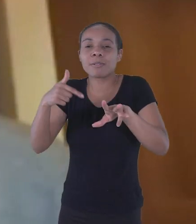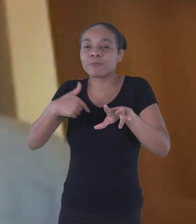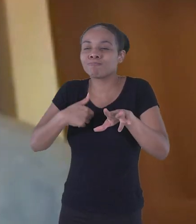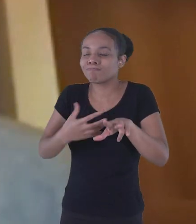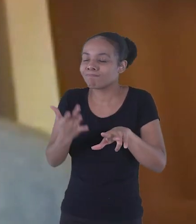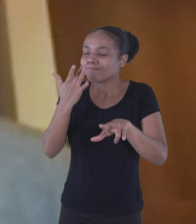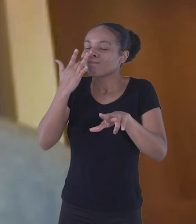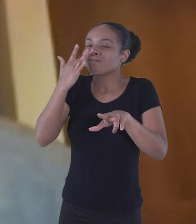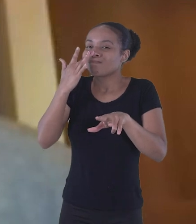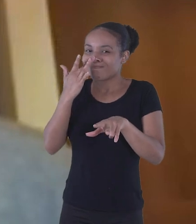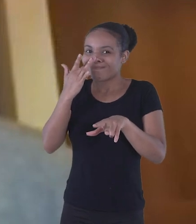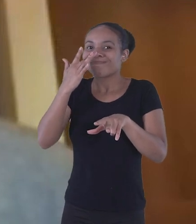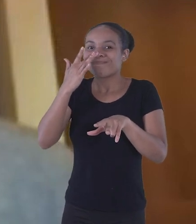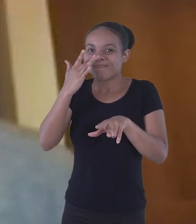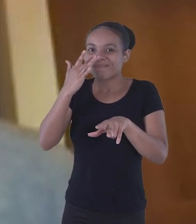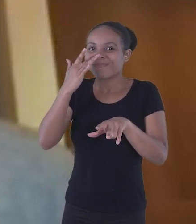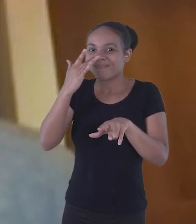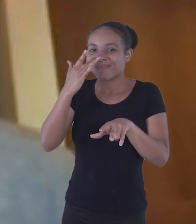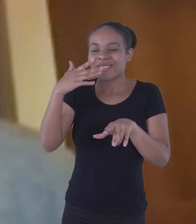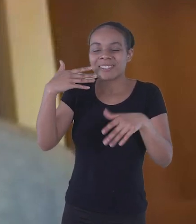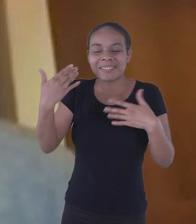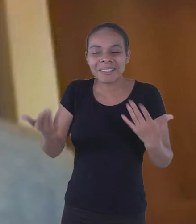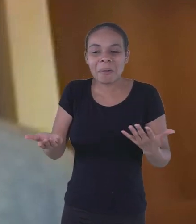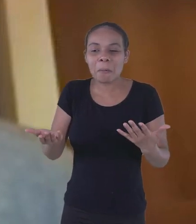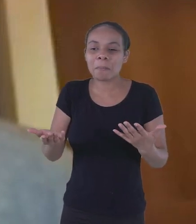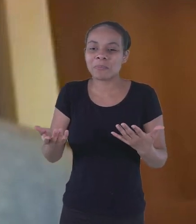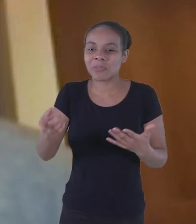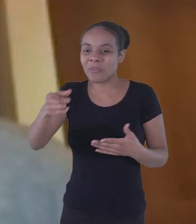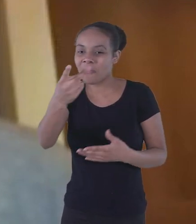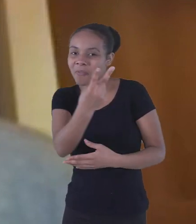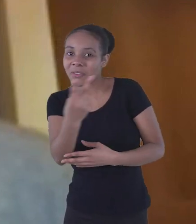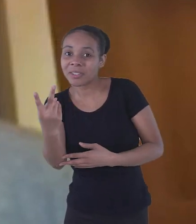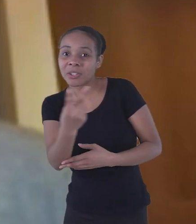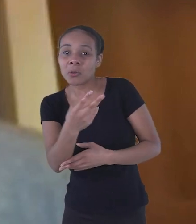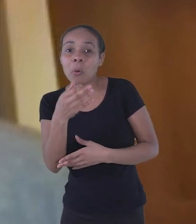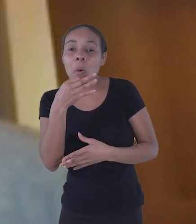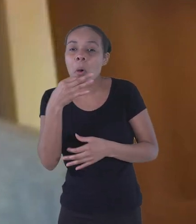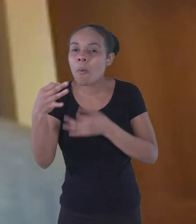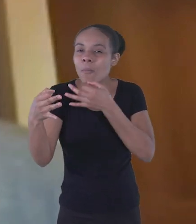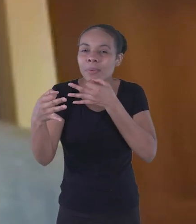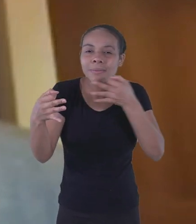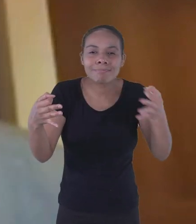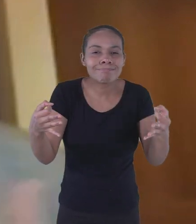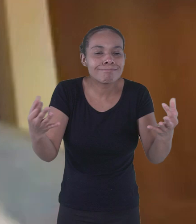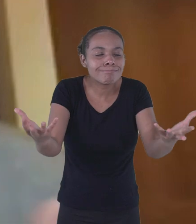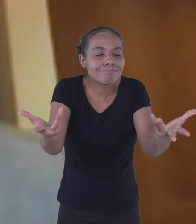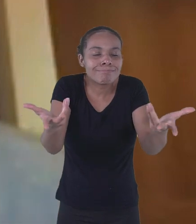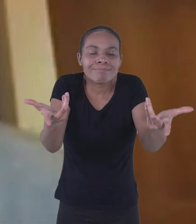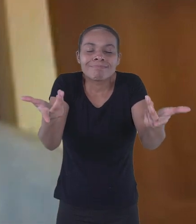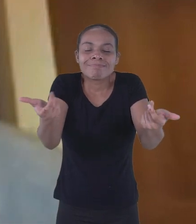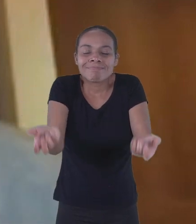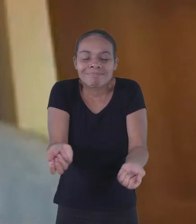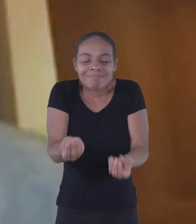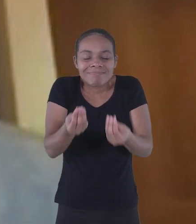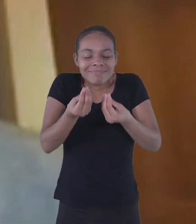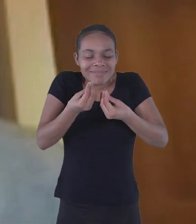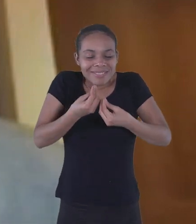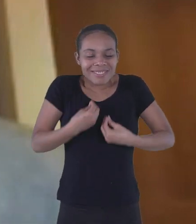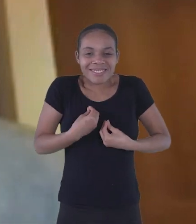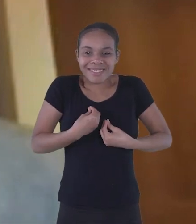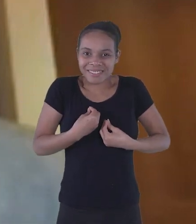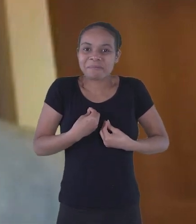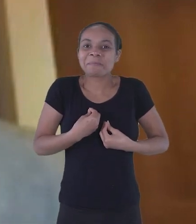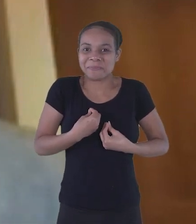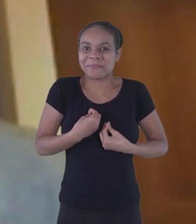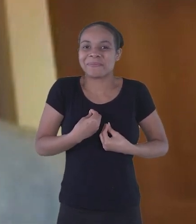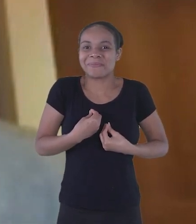profundamente. Então, receber uma opinião tão calorosa de uma pessoa